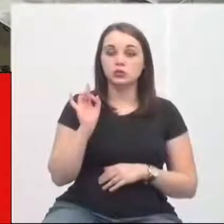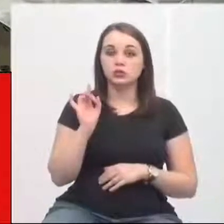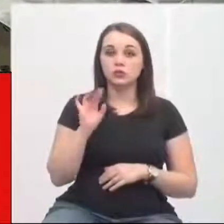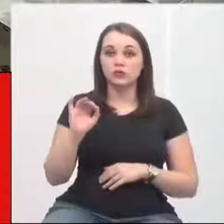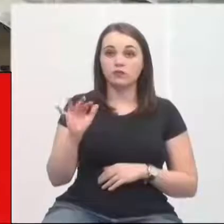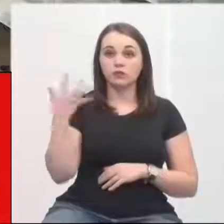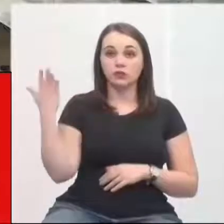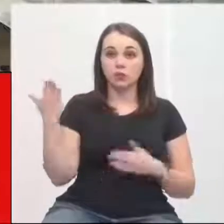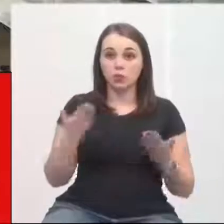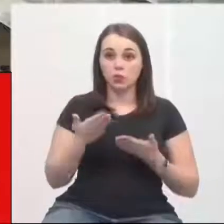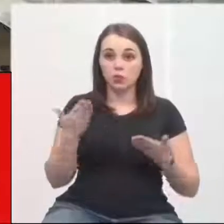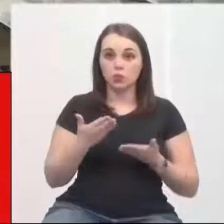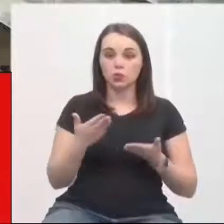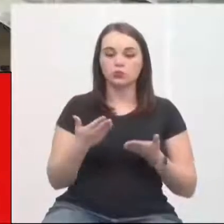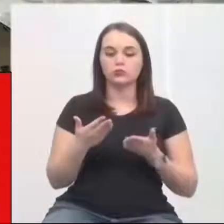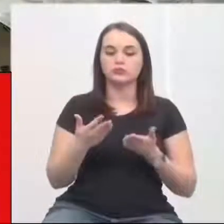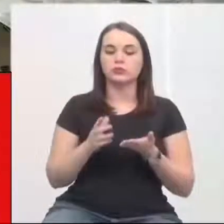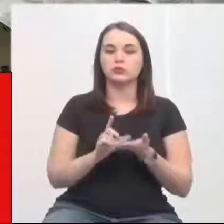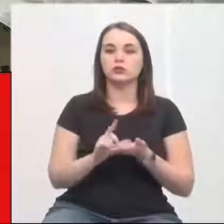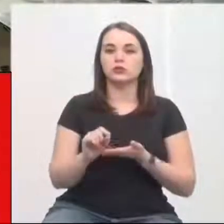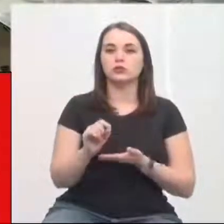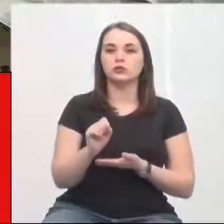excepcionalmente nesta data, nos termos da resolução